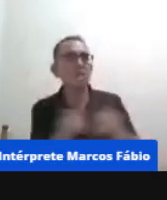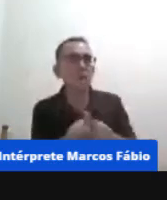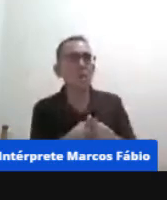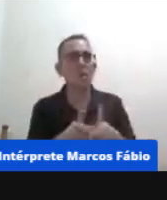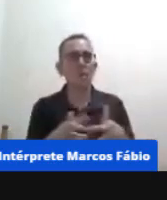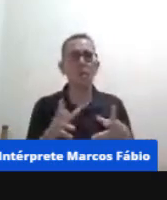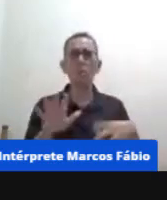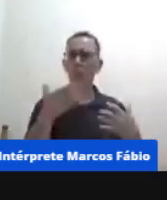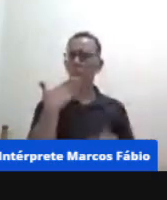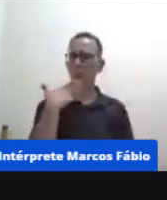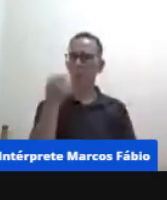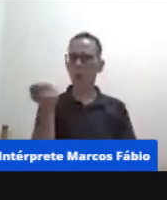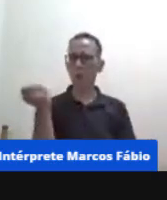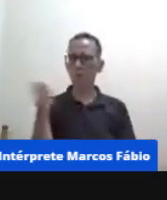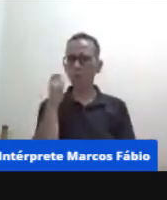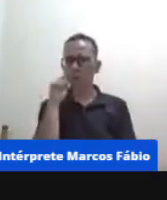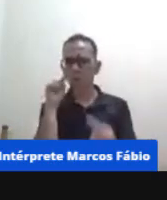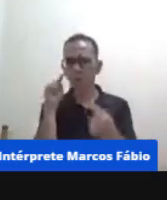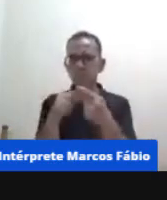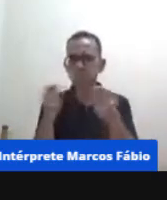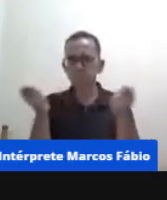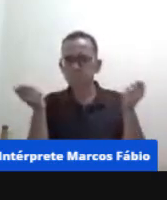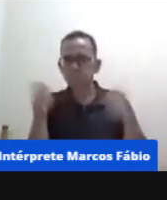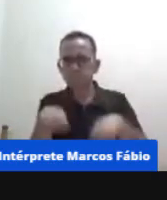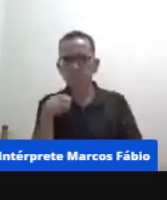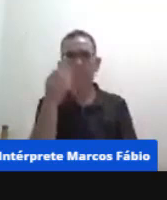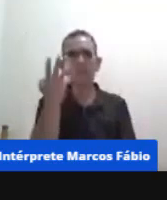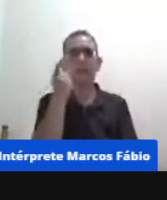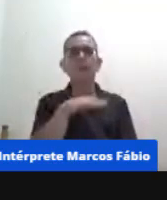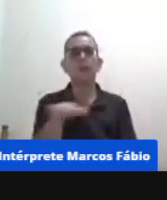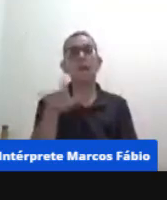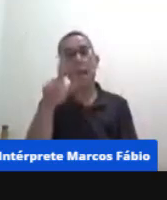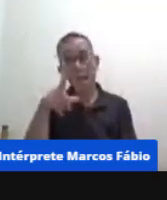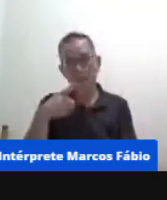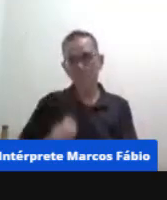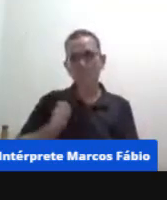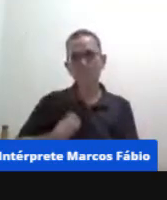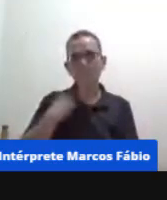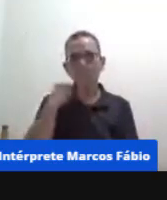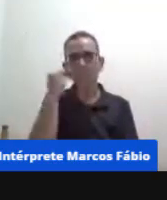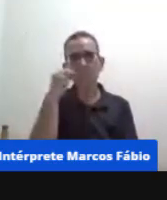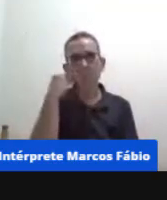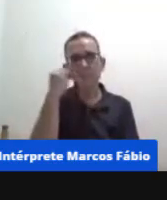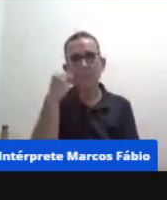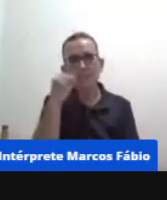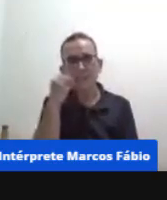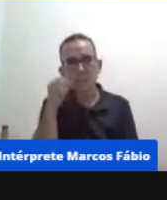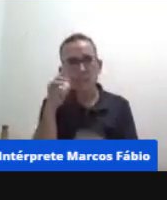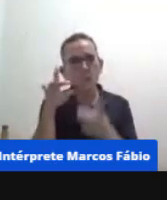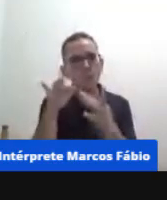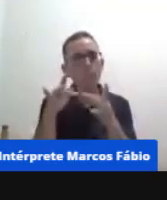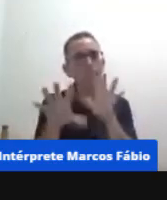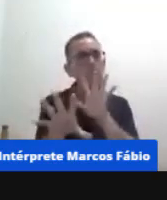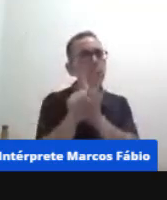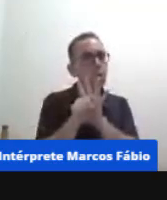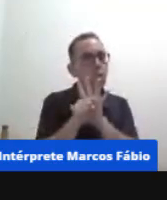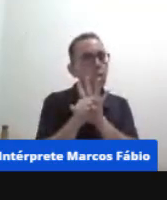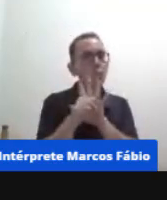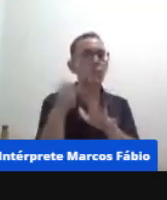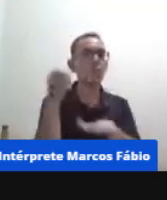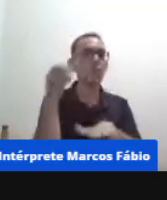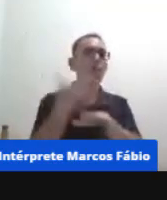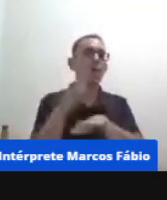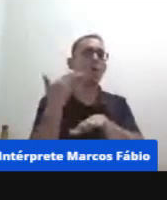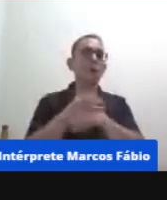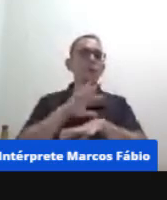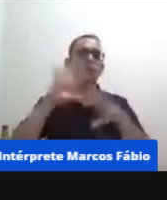a melhor forma da gente proporcionar isso para a criança? É vivenciando com concreto, vivenciando na prática